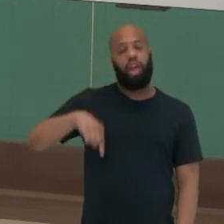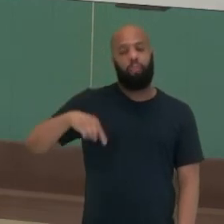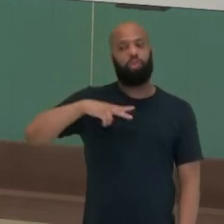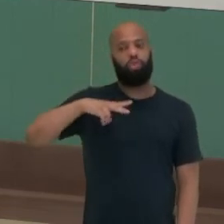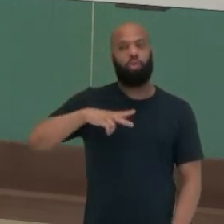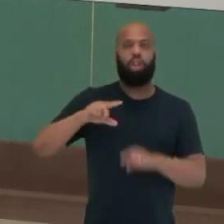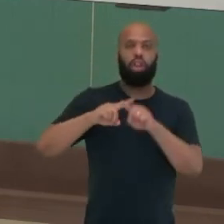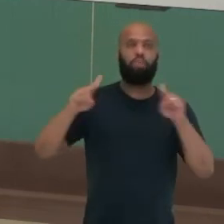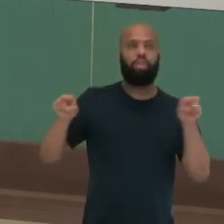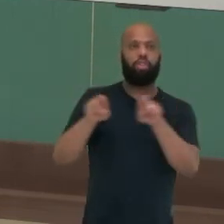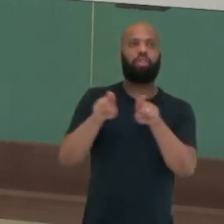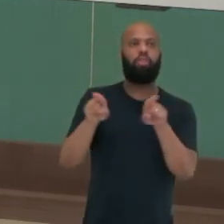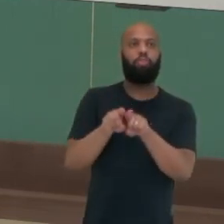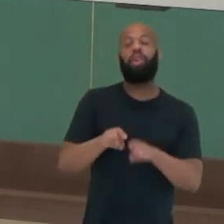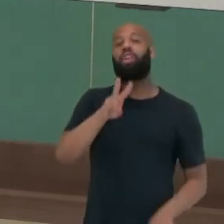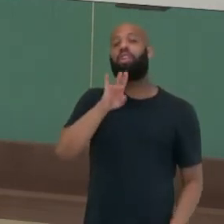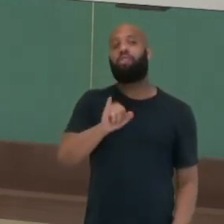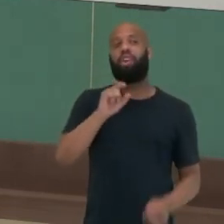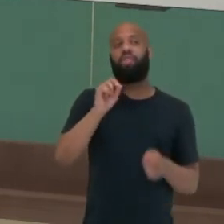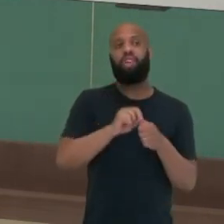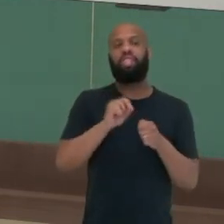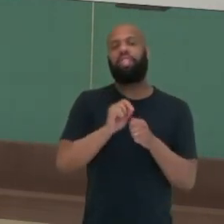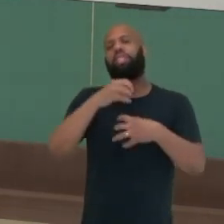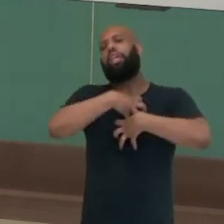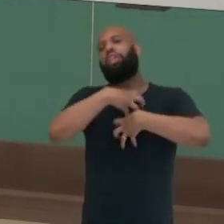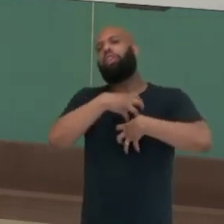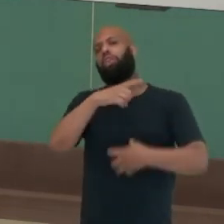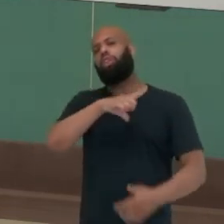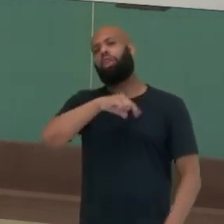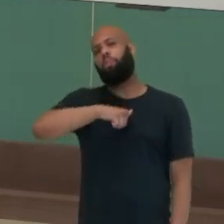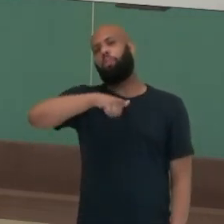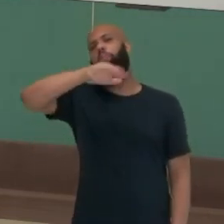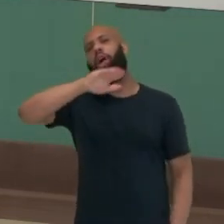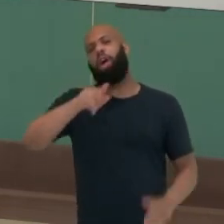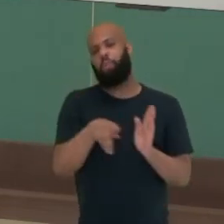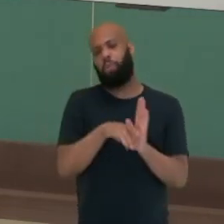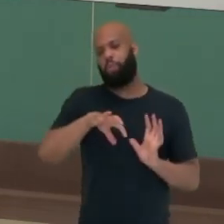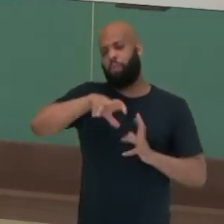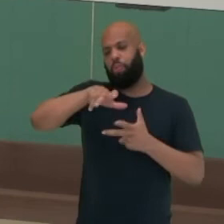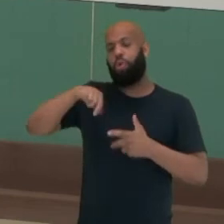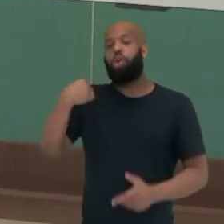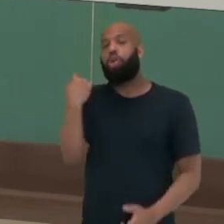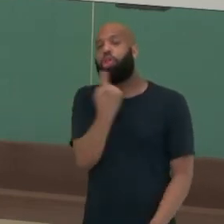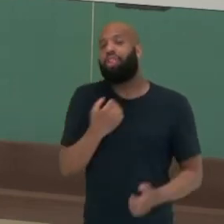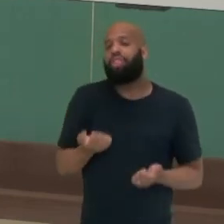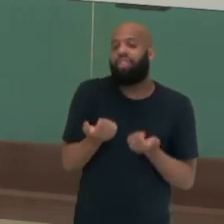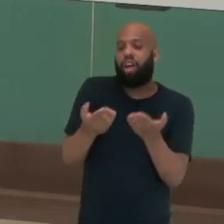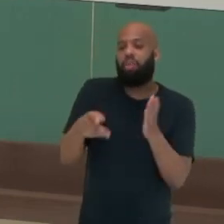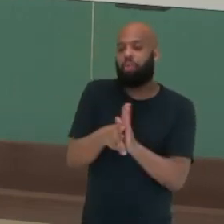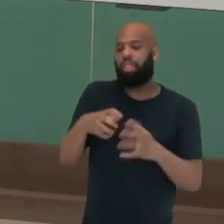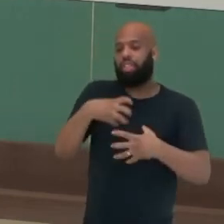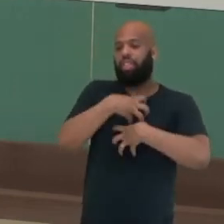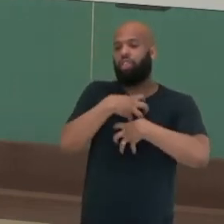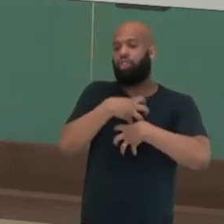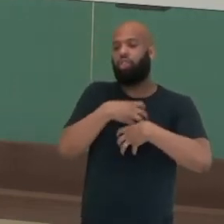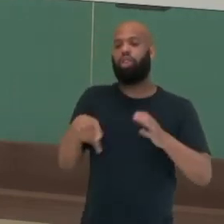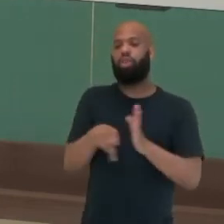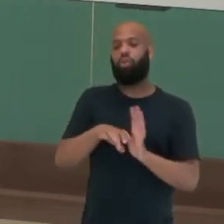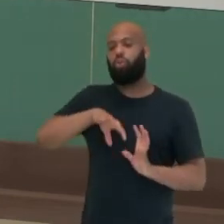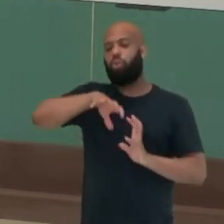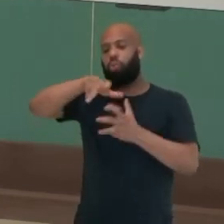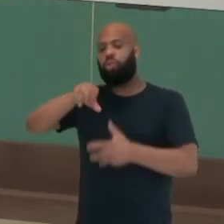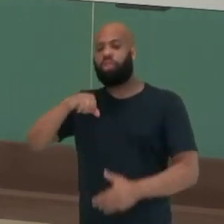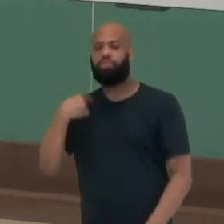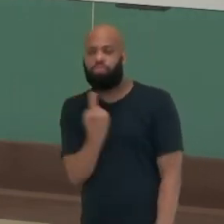nos fazem conferir maior sentido ao mundo. Nós damos sentido ao mundo quando o